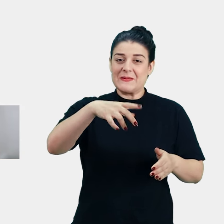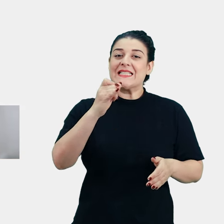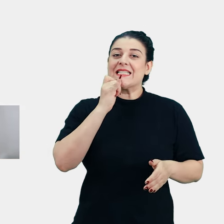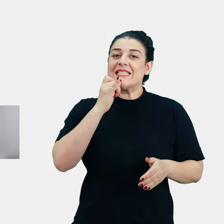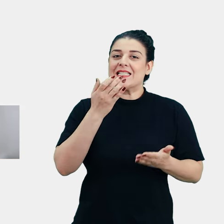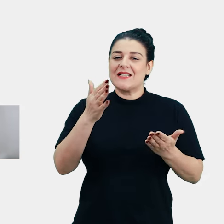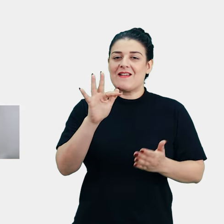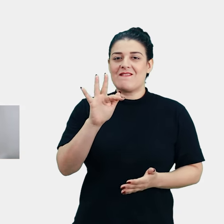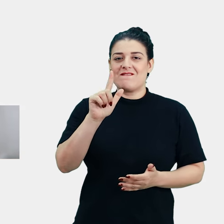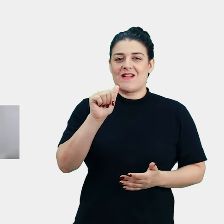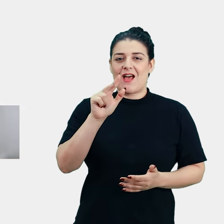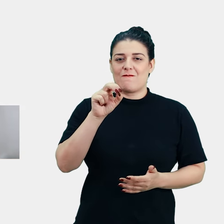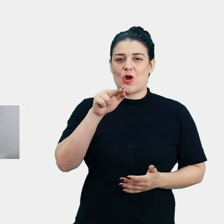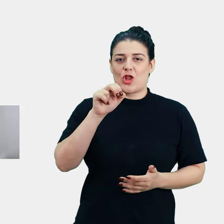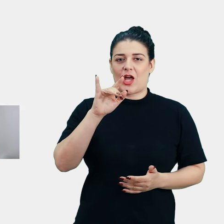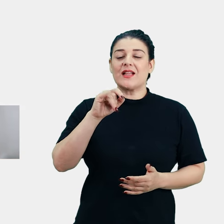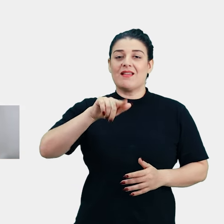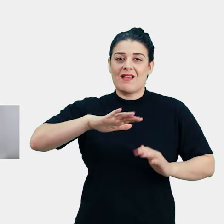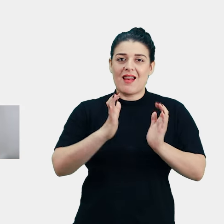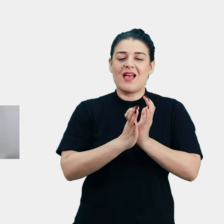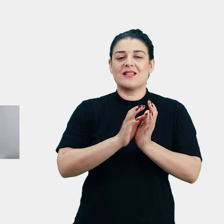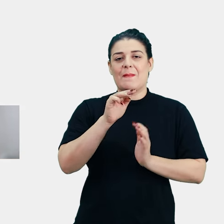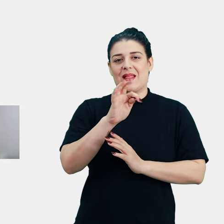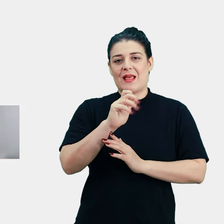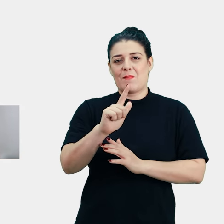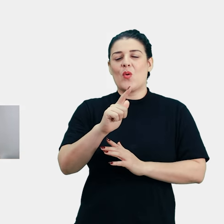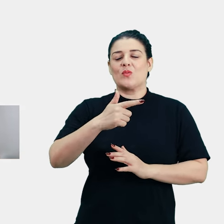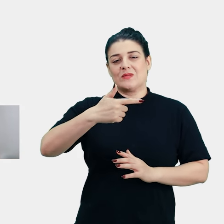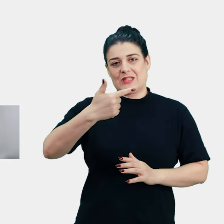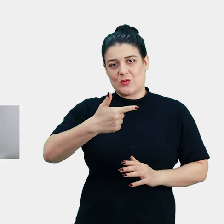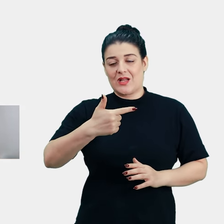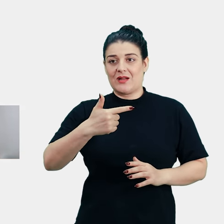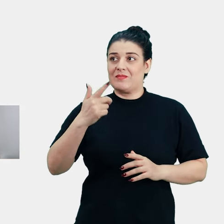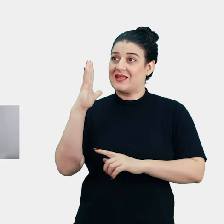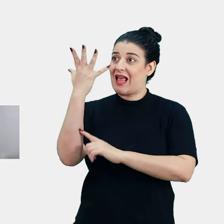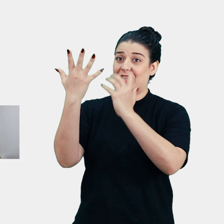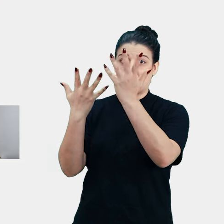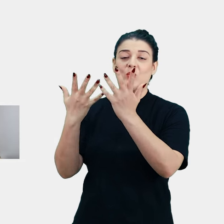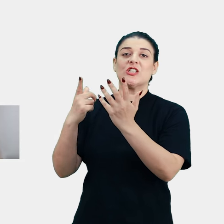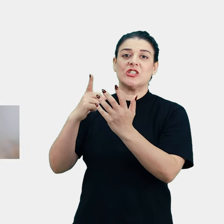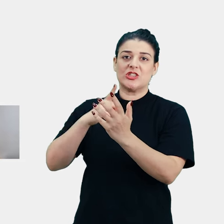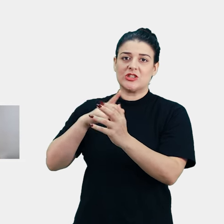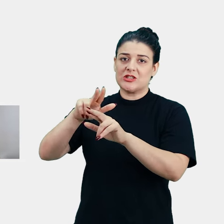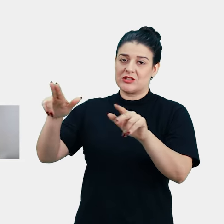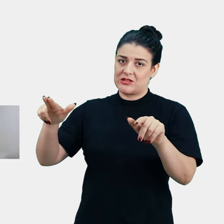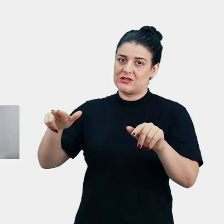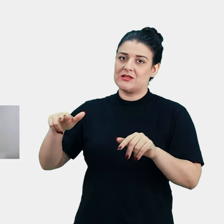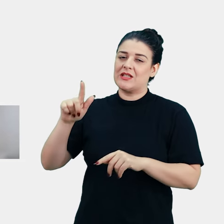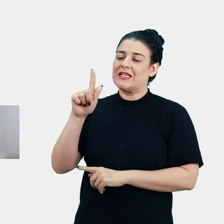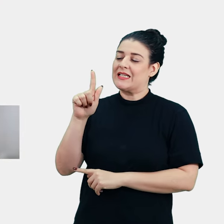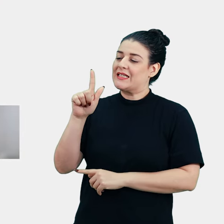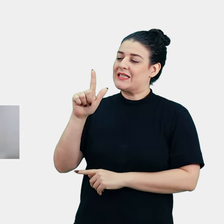de flavonoides, que é uma classe de metabólito secundário. Na natureza, a gente pode ter os livres, né, que é só a